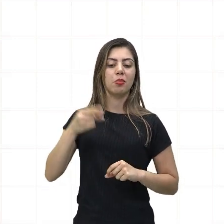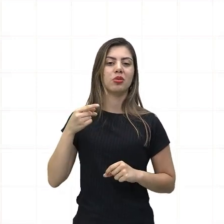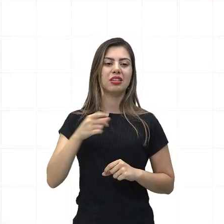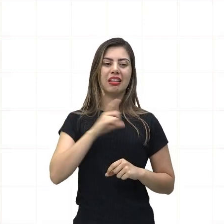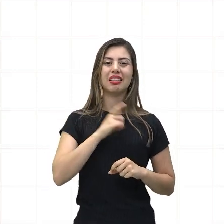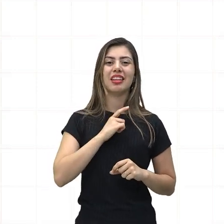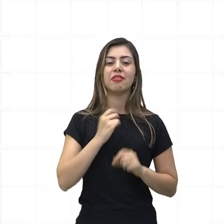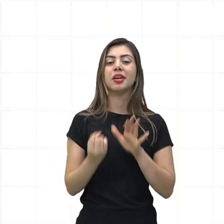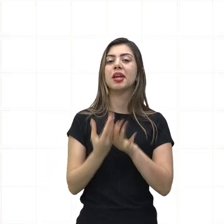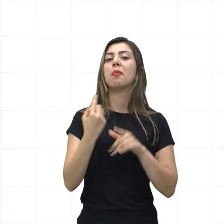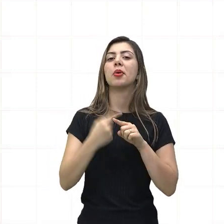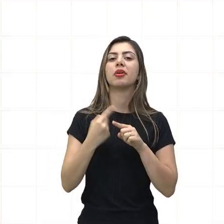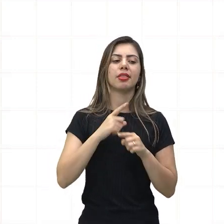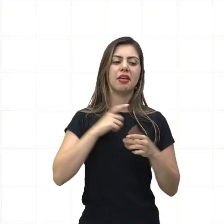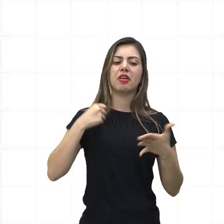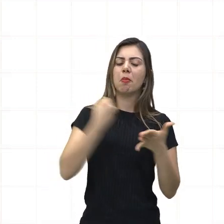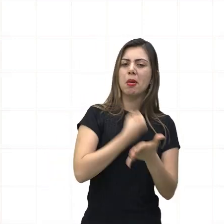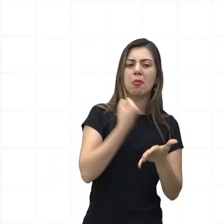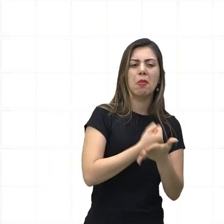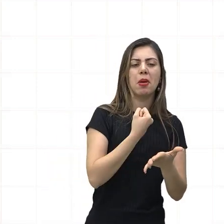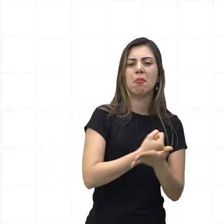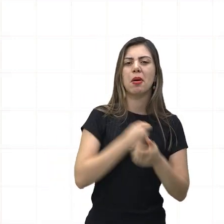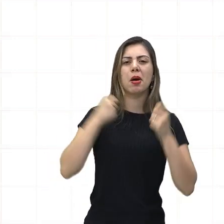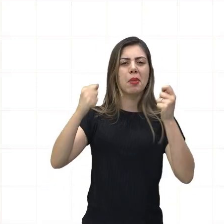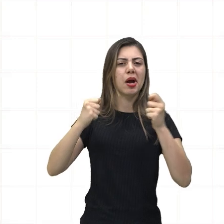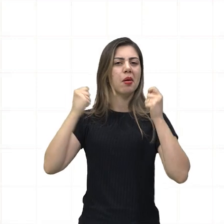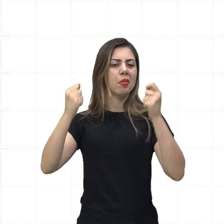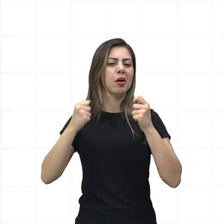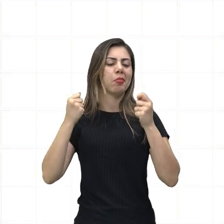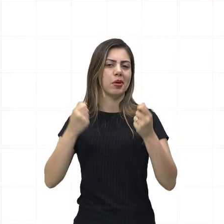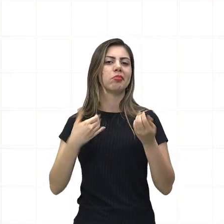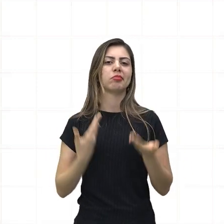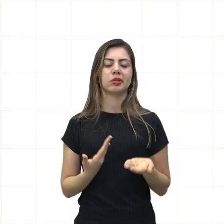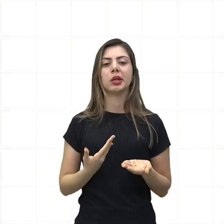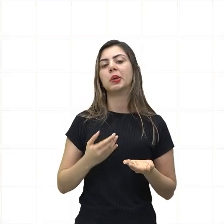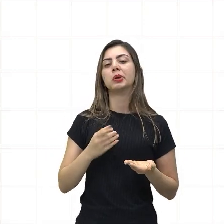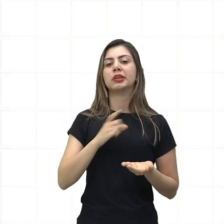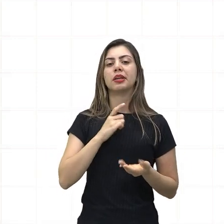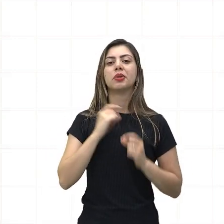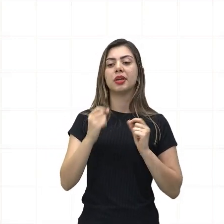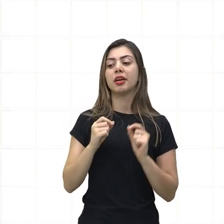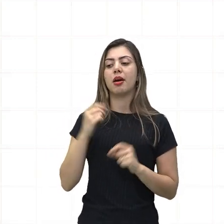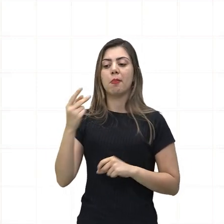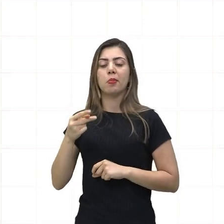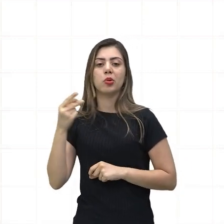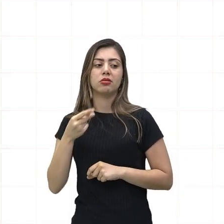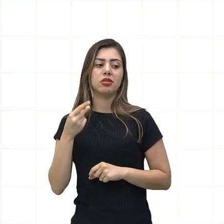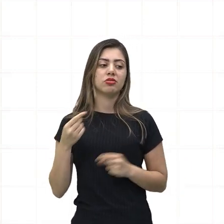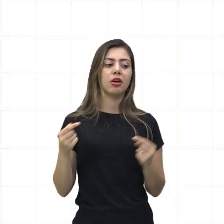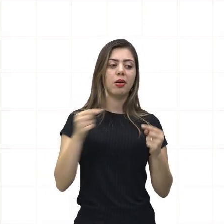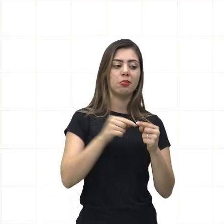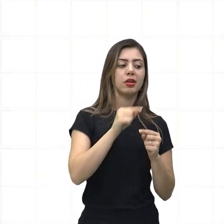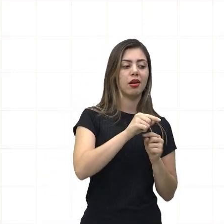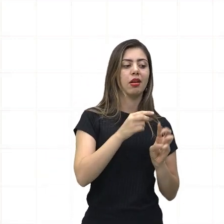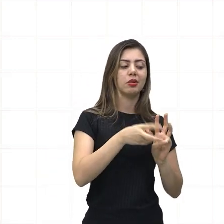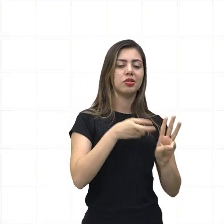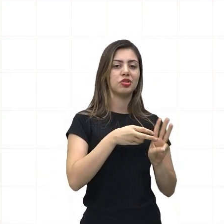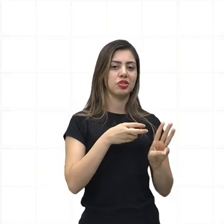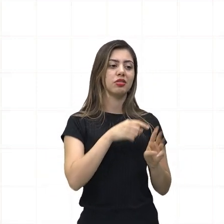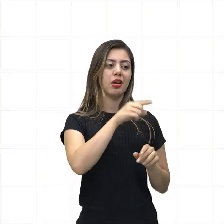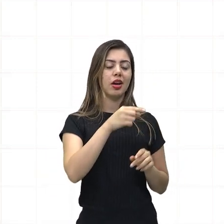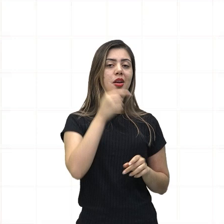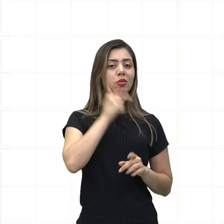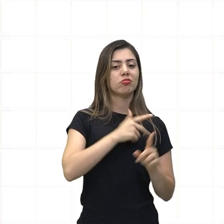Estado. É algo garantido através de lutas e reivindicações, tá, gente? Então, todas essas políticas indígenas